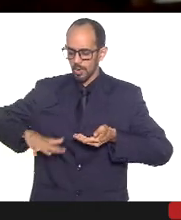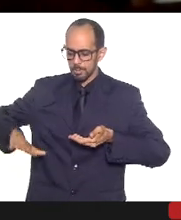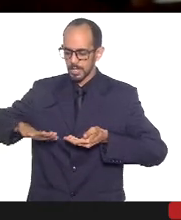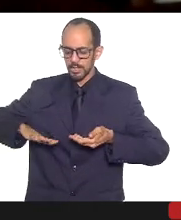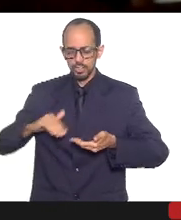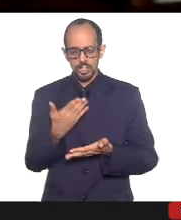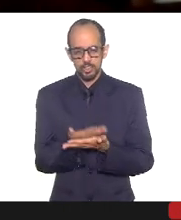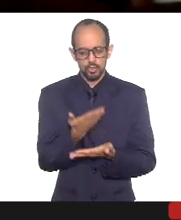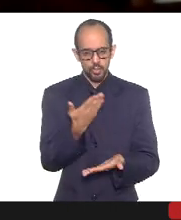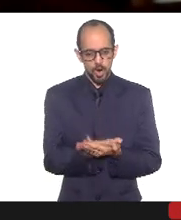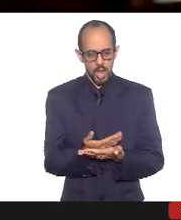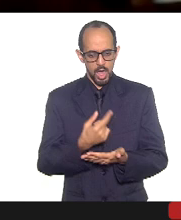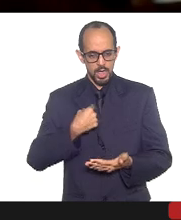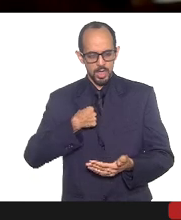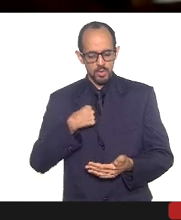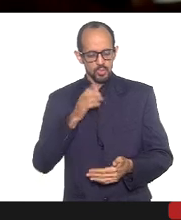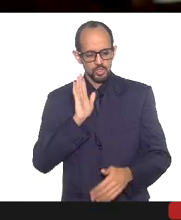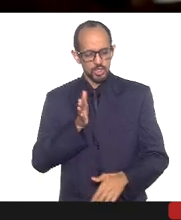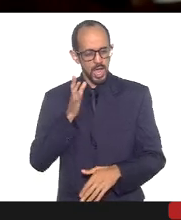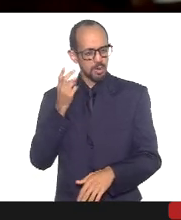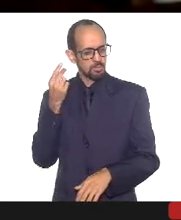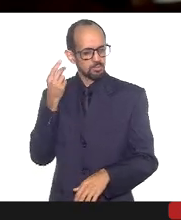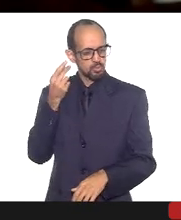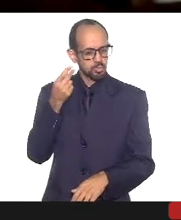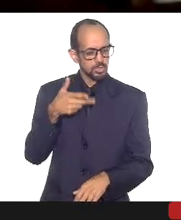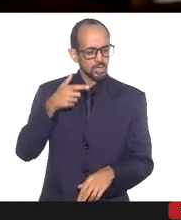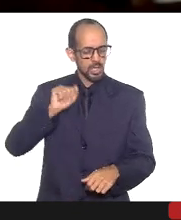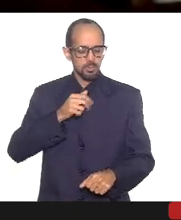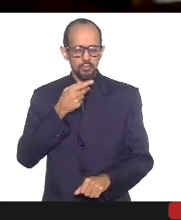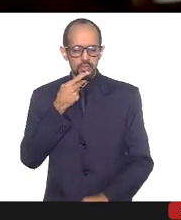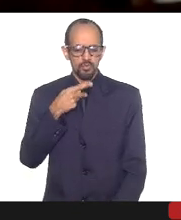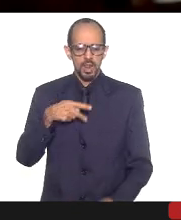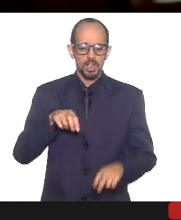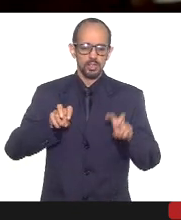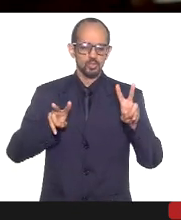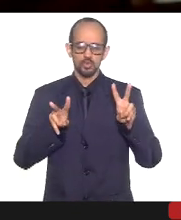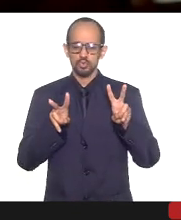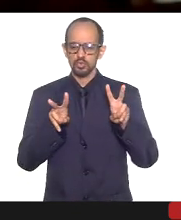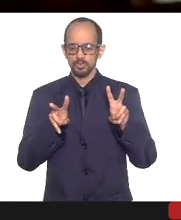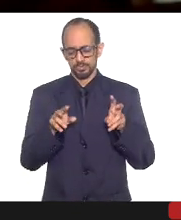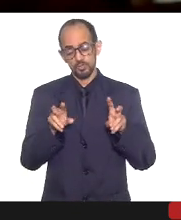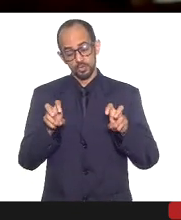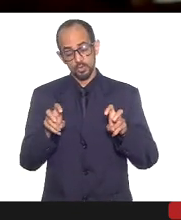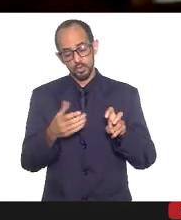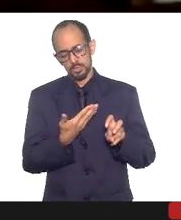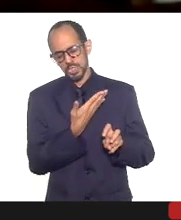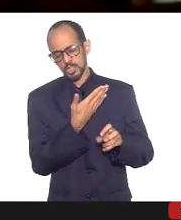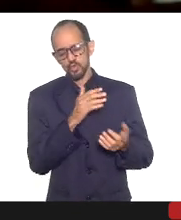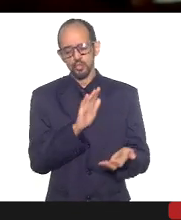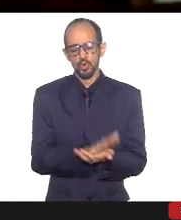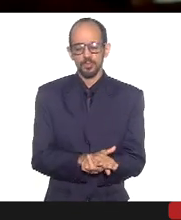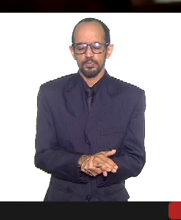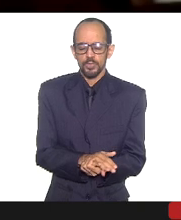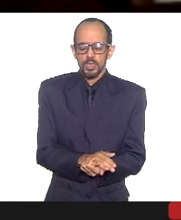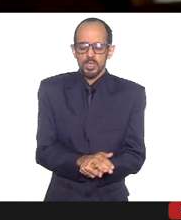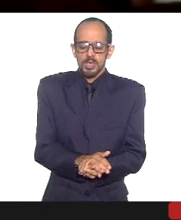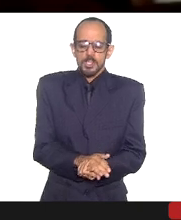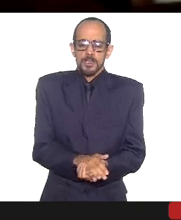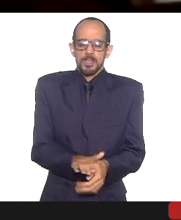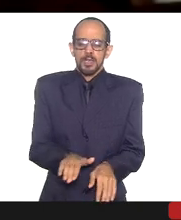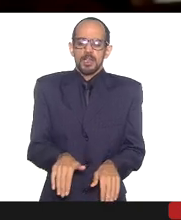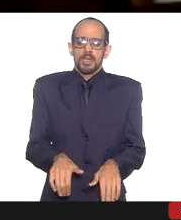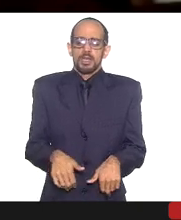venho já defendendo essa questão, né, e acredito que a gente precisa cada vez